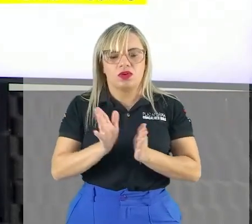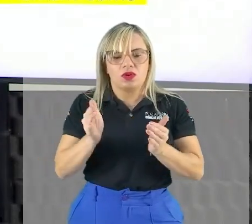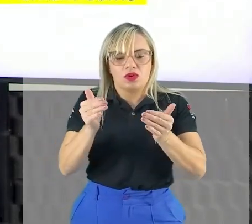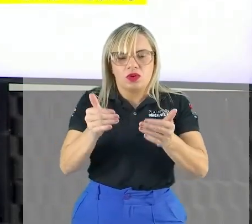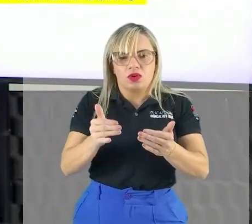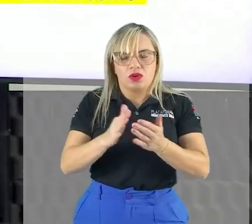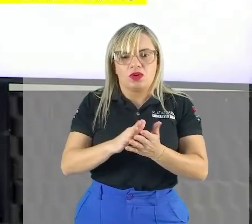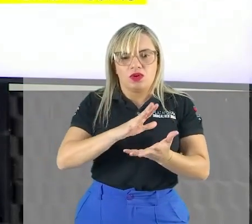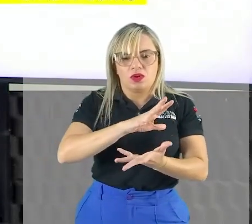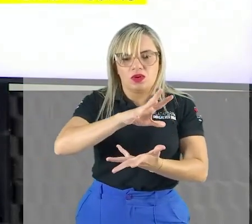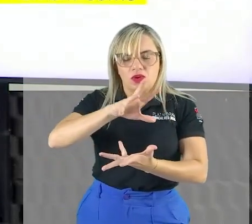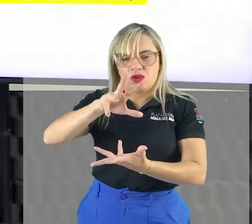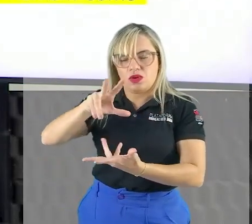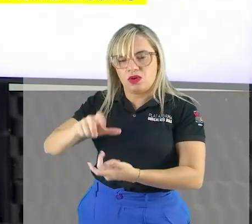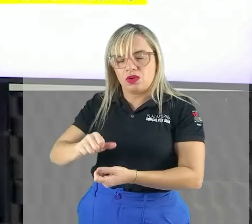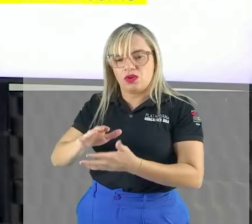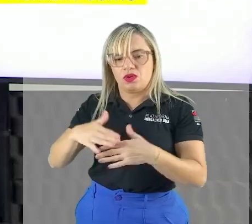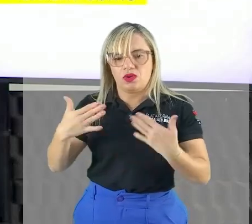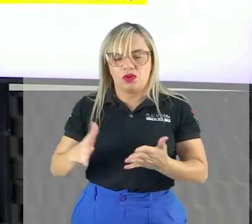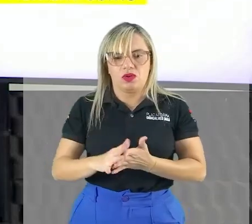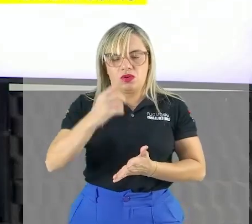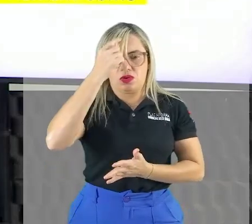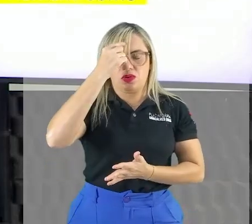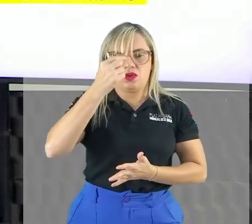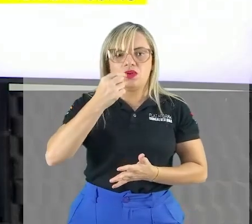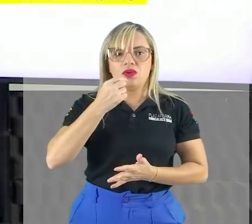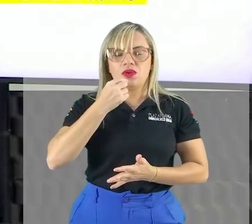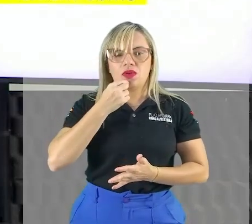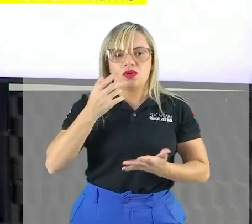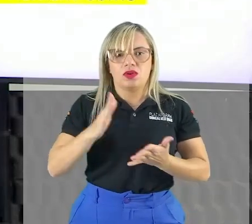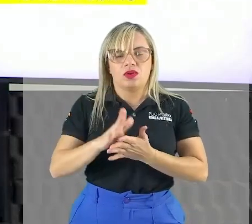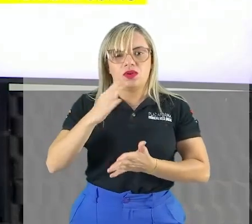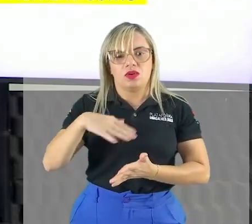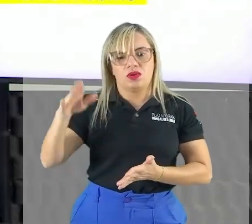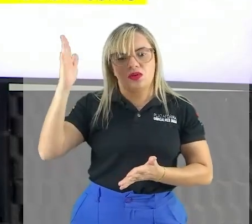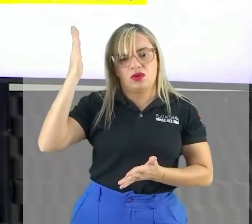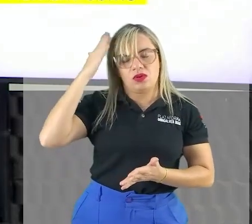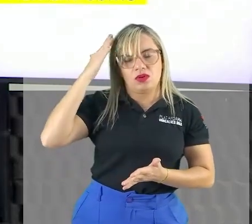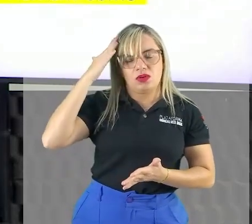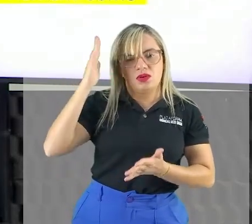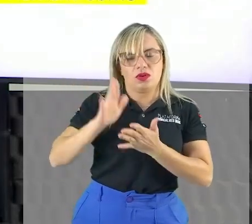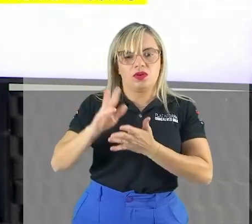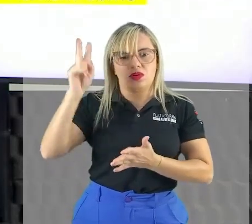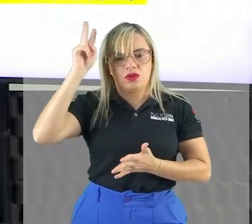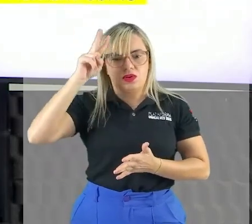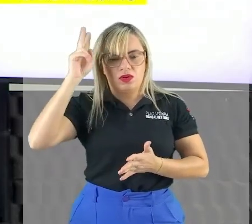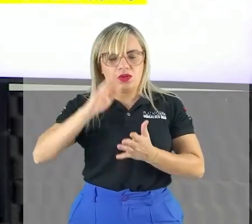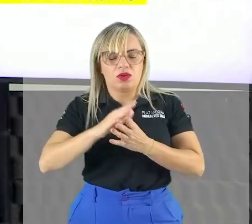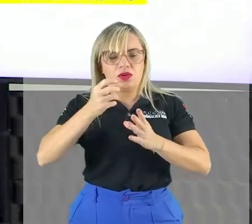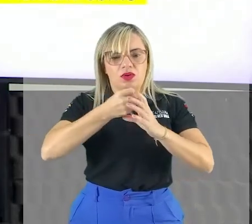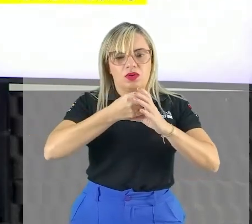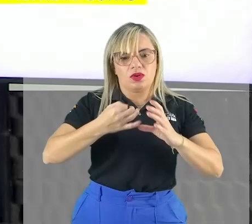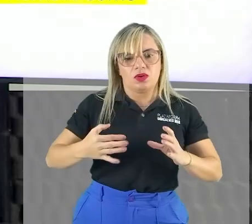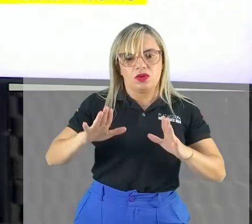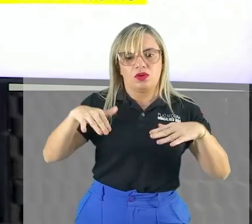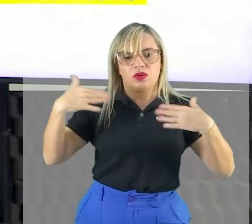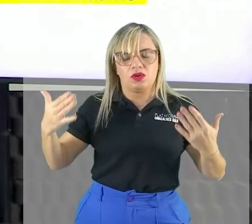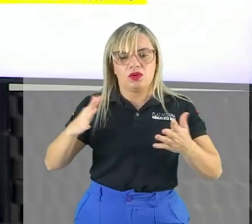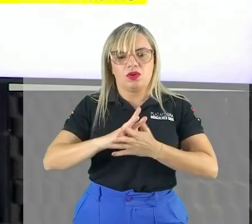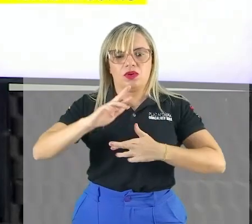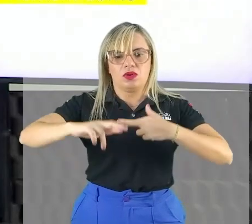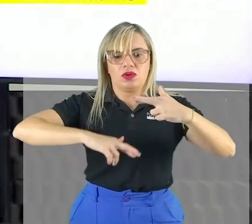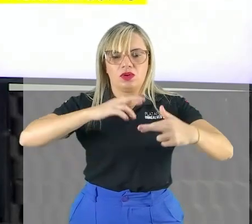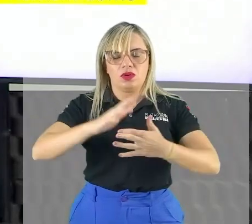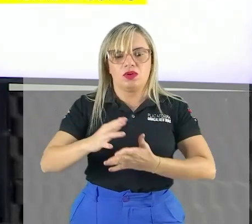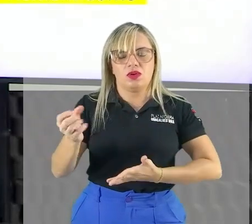universo, por isso que ele está naquela imagem. Então, entender ali quais são, lembrar quais são essas características do